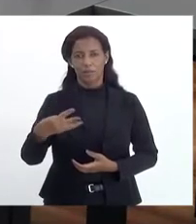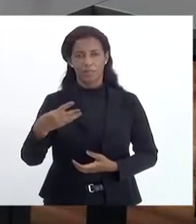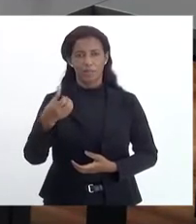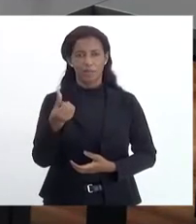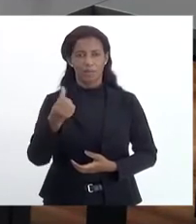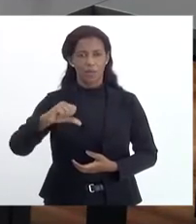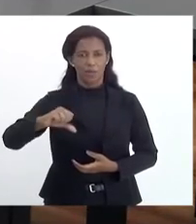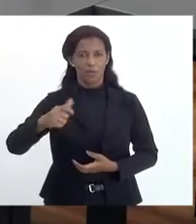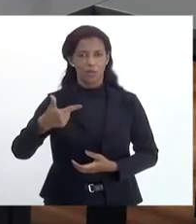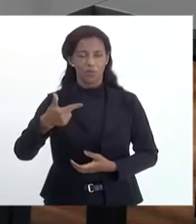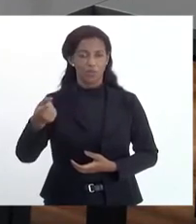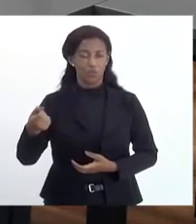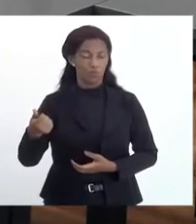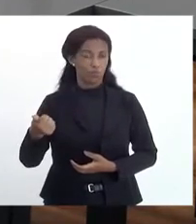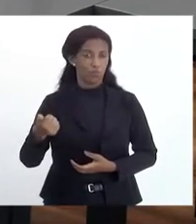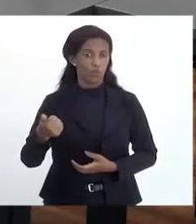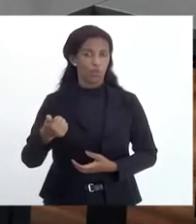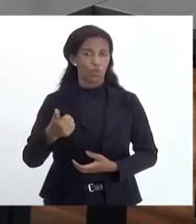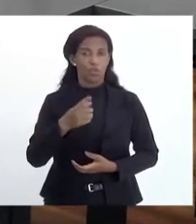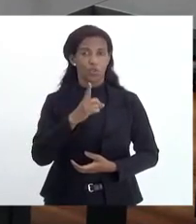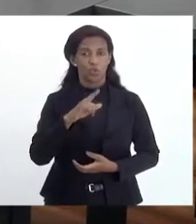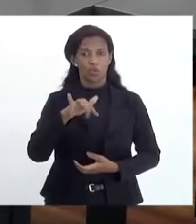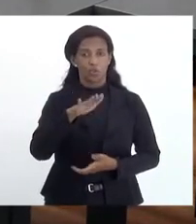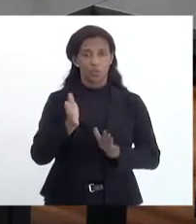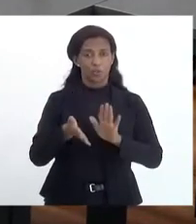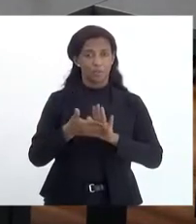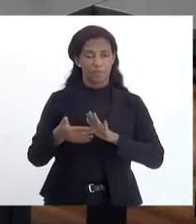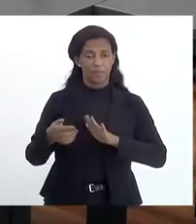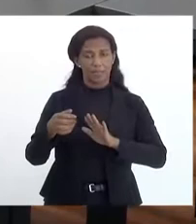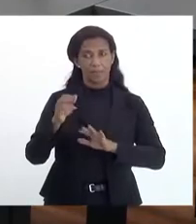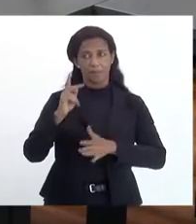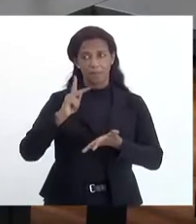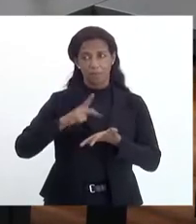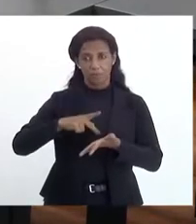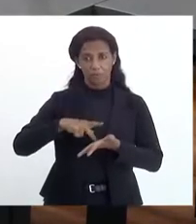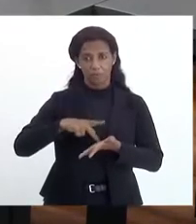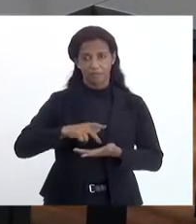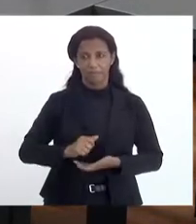4369-21, autoria do deputado Dionísio Lins. O parecer pela juridicidade.